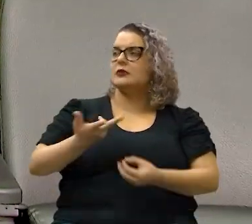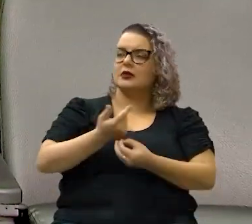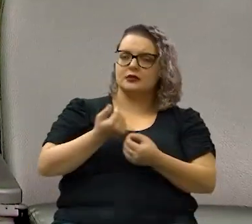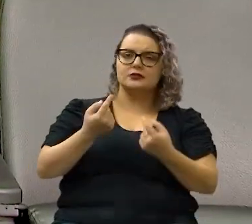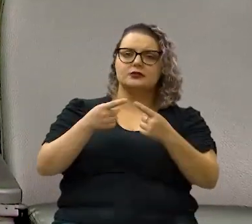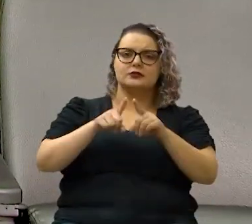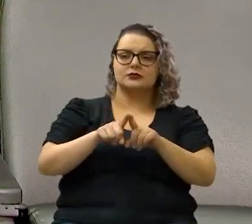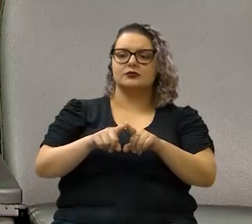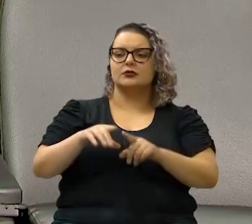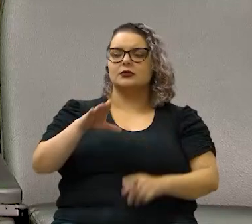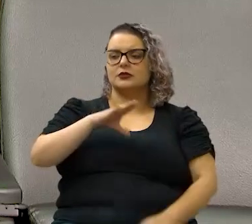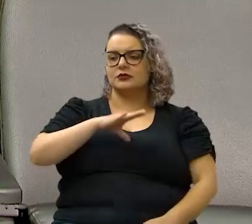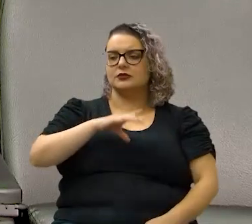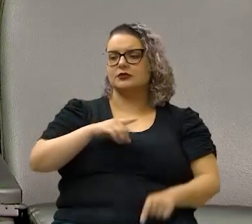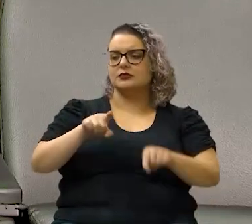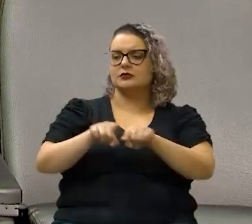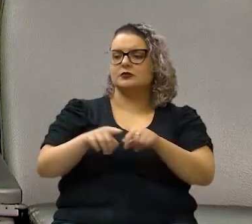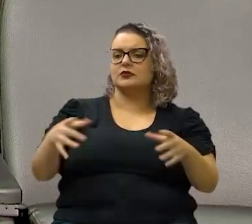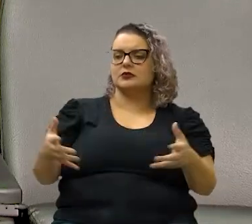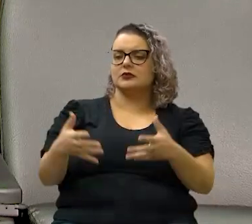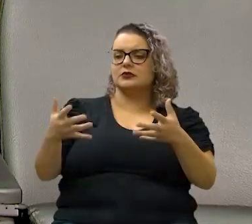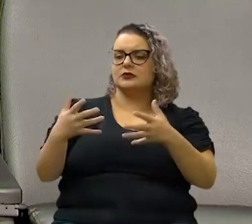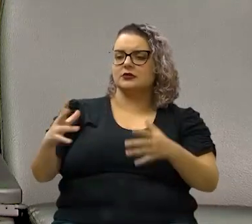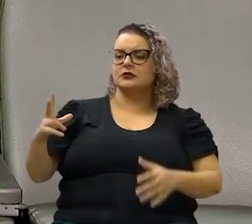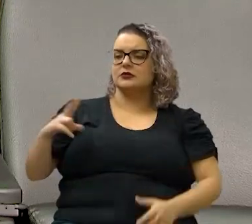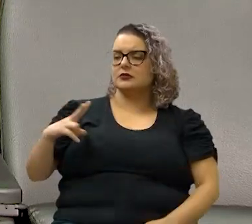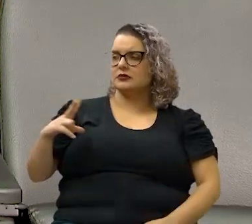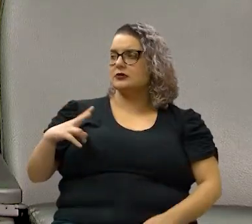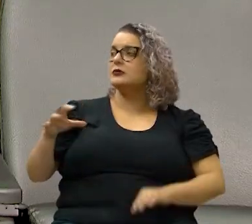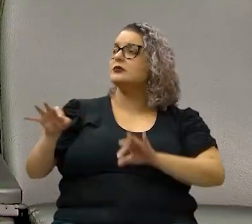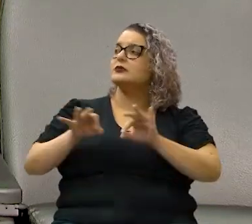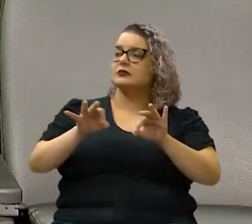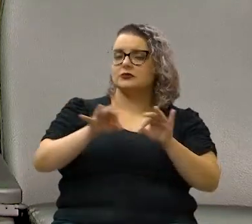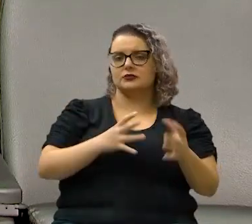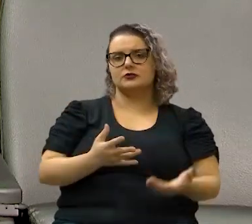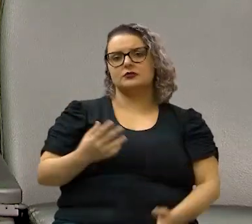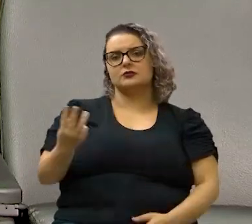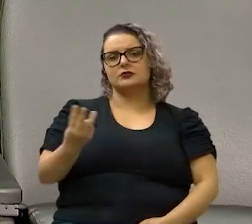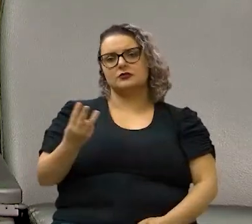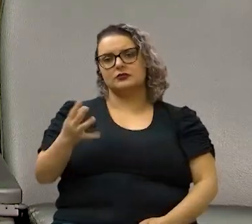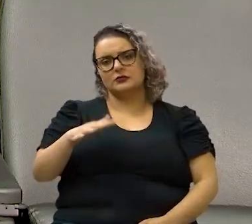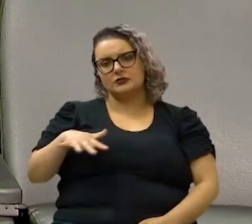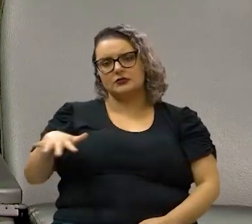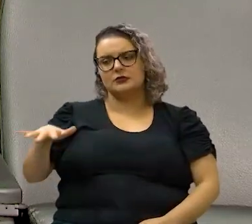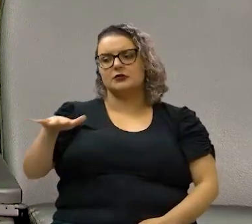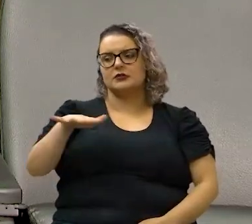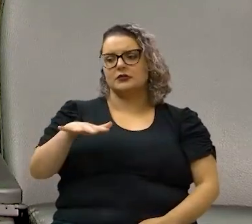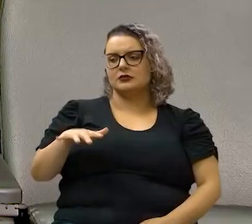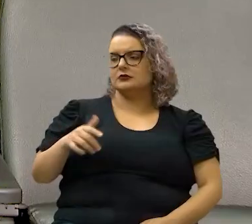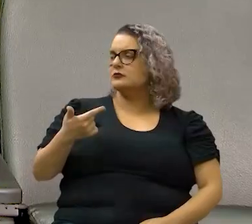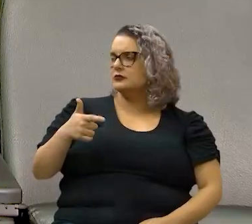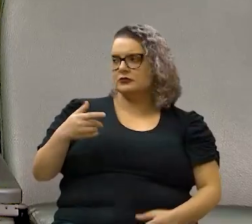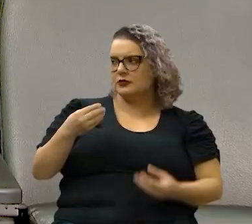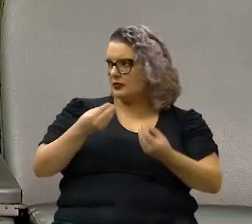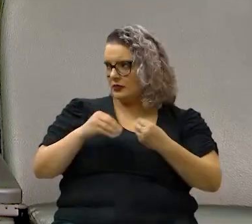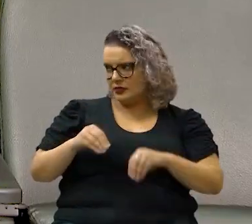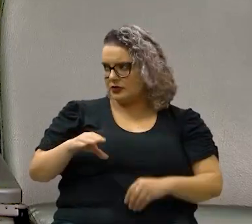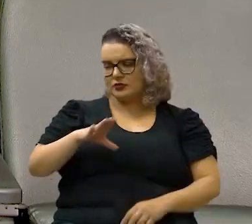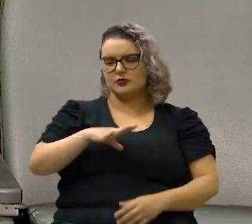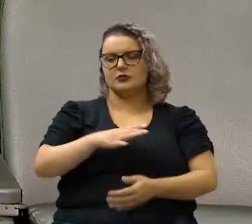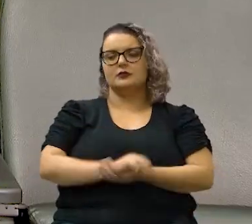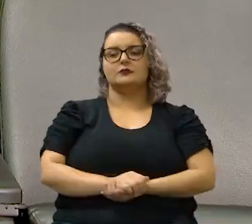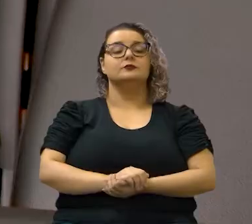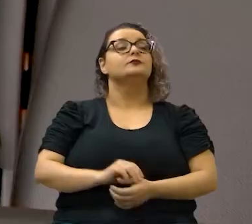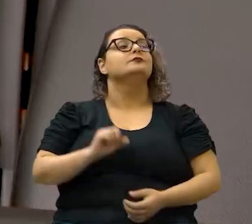e de convênios entre o município e a iniciativa privada e organizações do terceiro setor, portanto, sem prejuízos